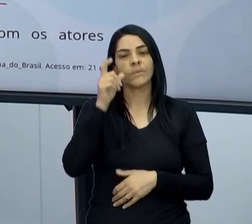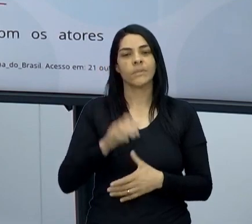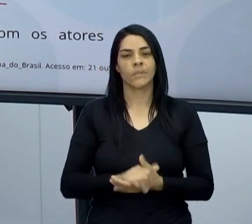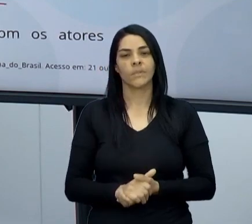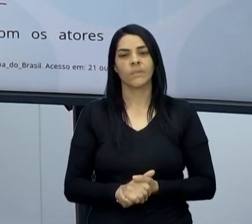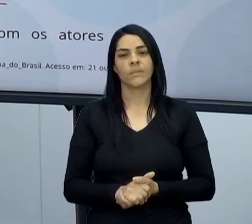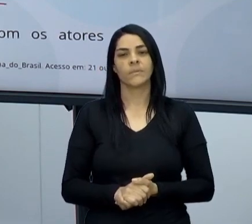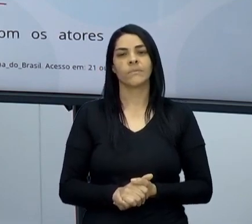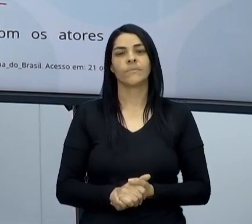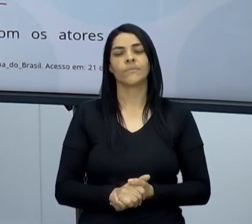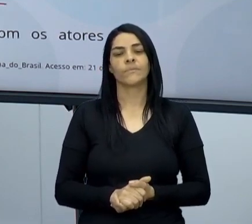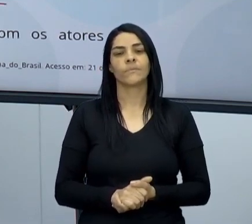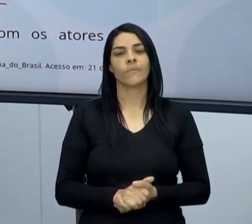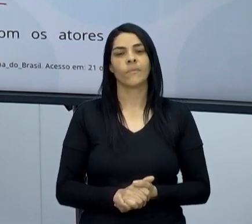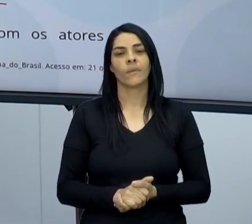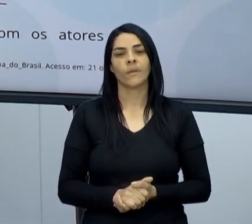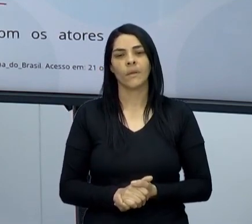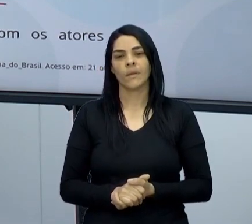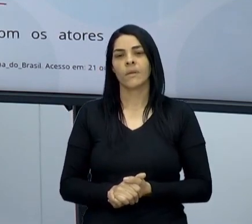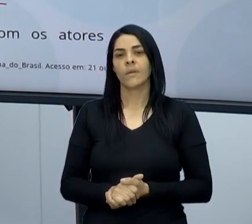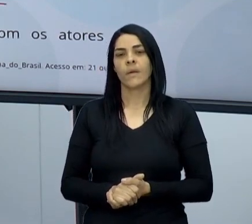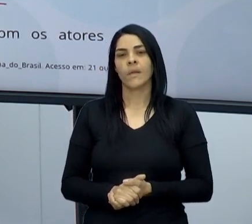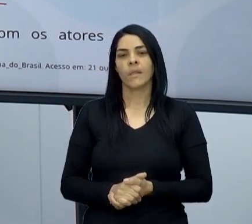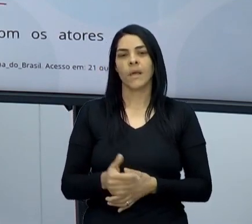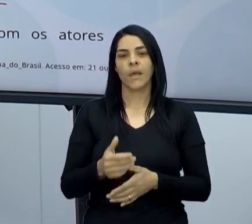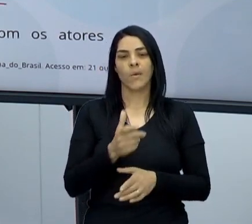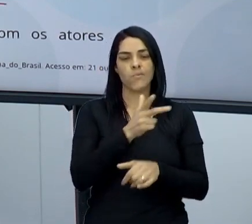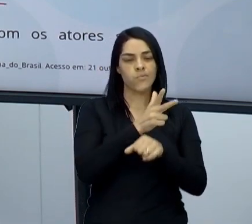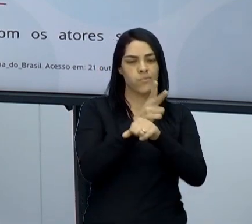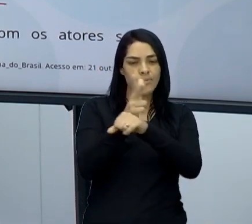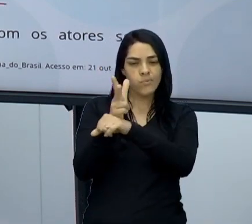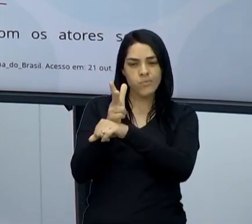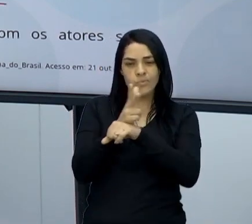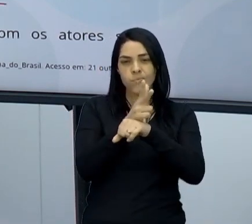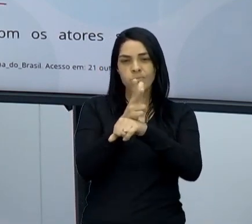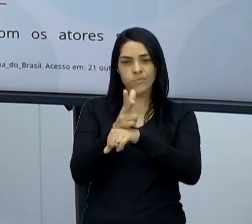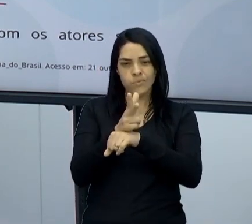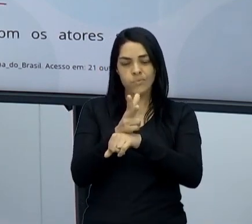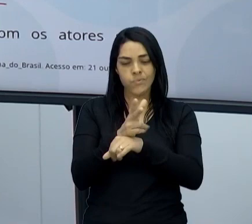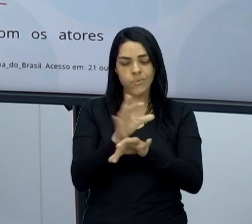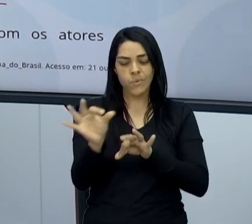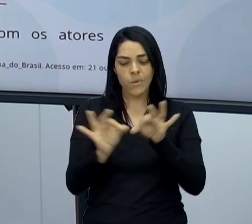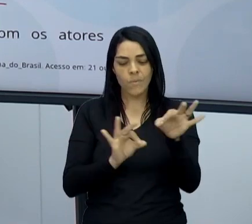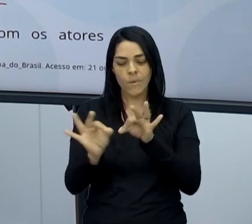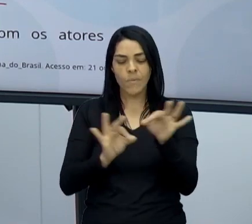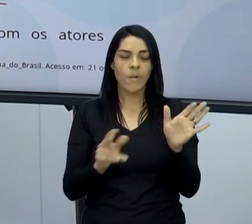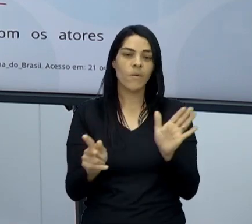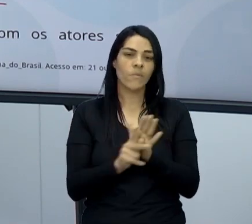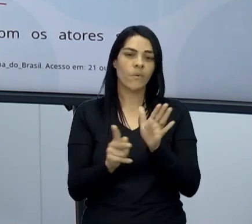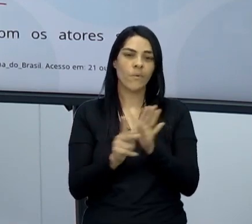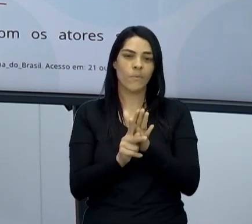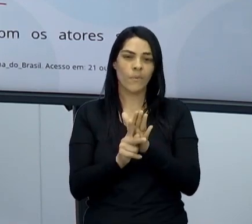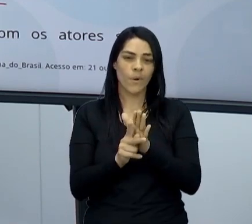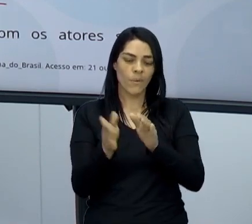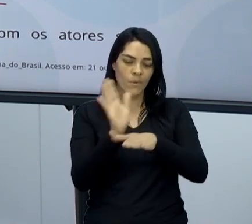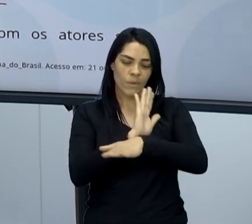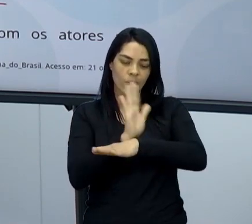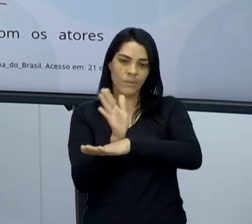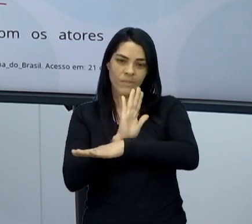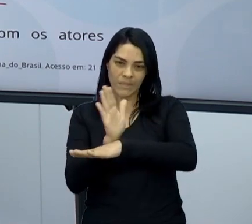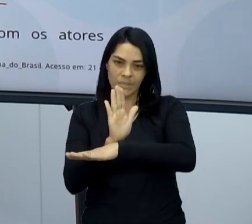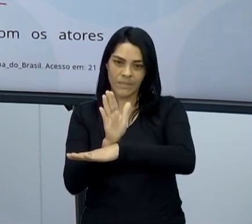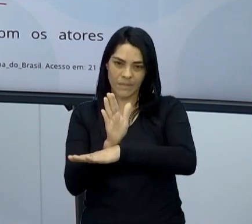donos das salas de cinema, eles gravavam os filmes e eles projetavam no próprio cinema. Era tudo uma indústria que se